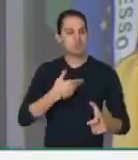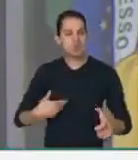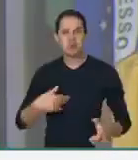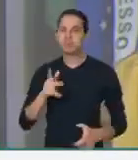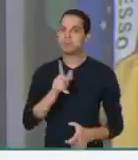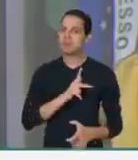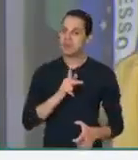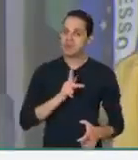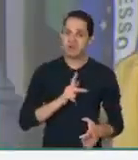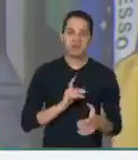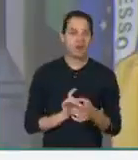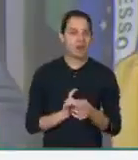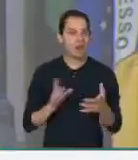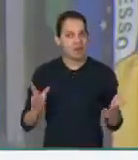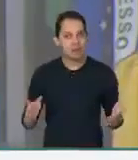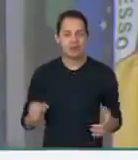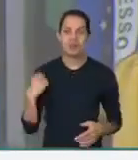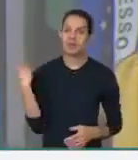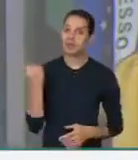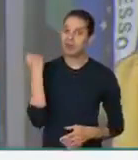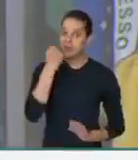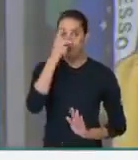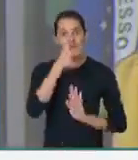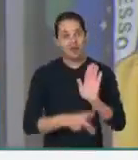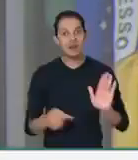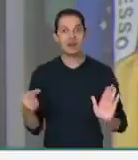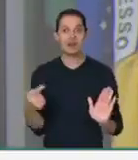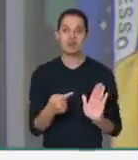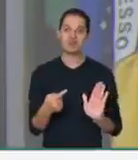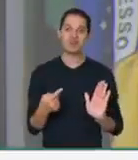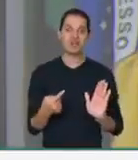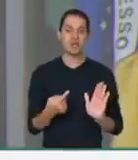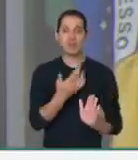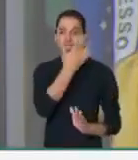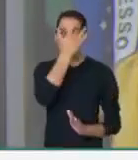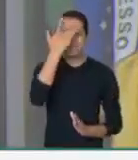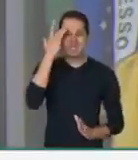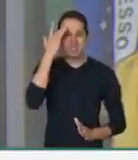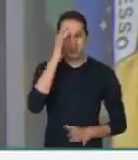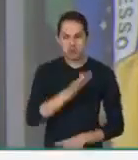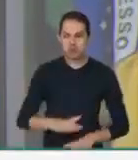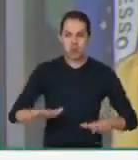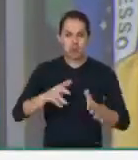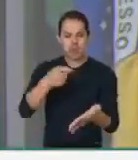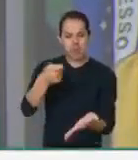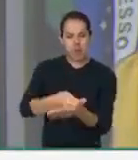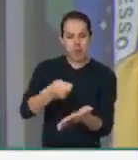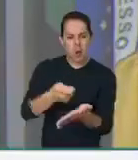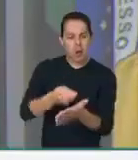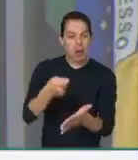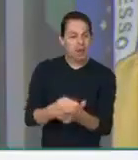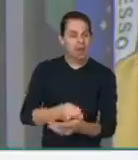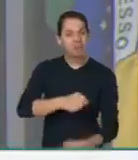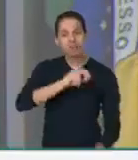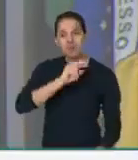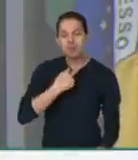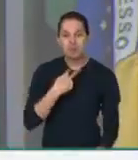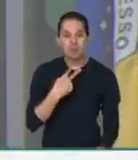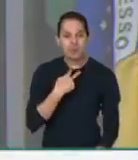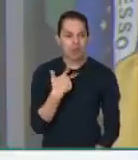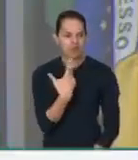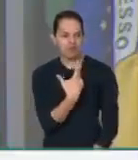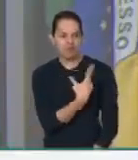privado vejo a gravidade nesse projeto ninguém pode ser obrigado a fazer uma